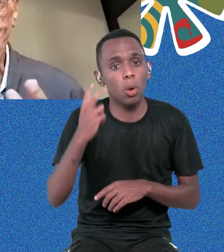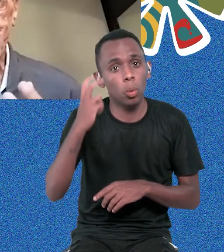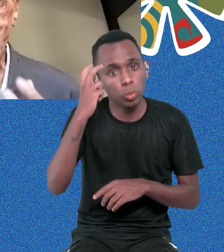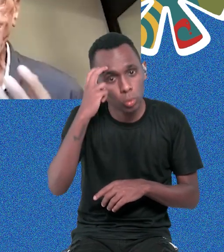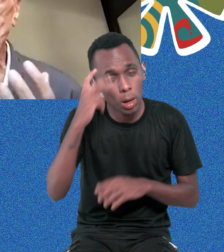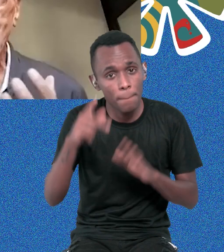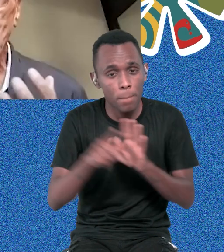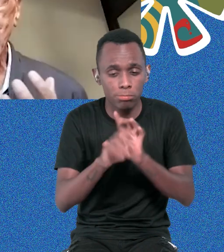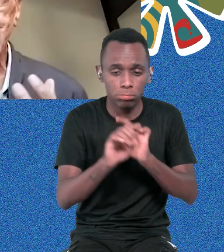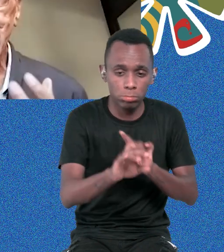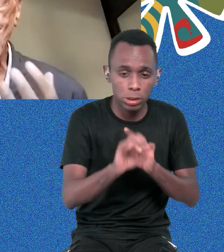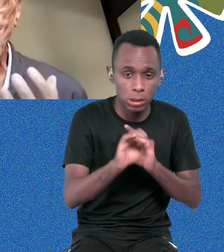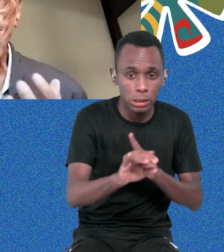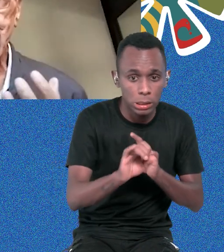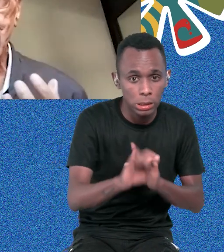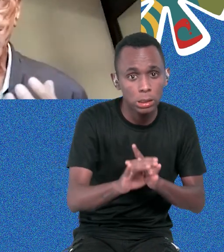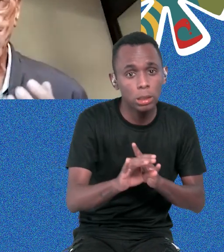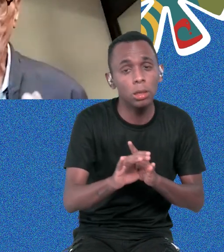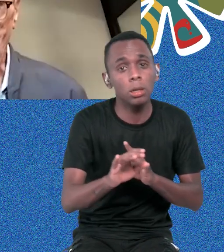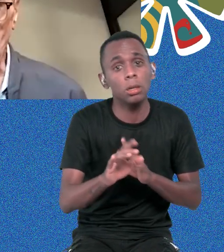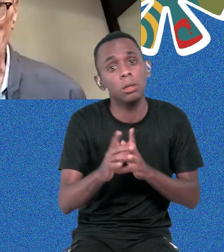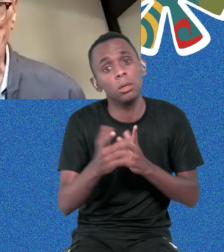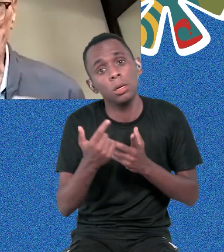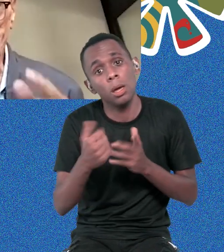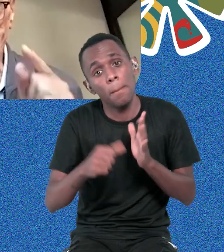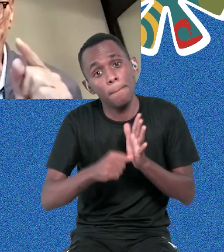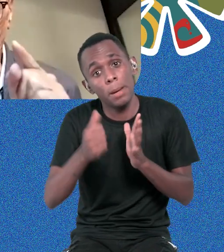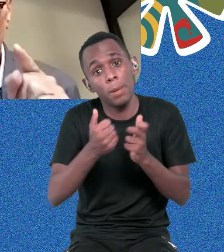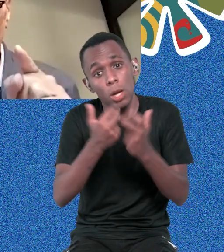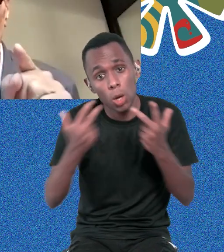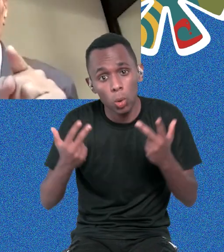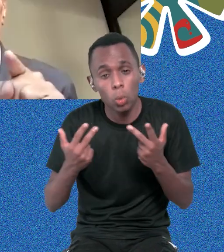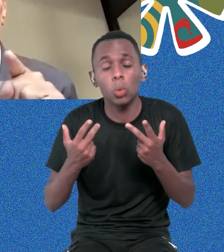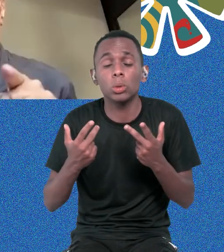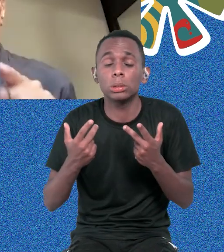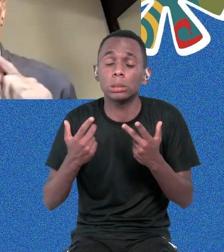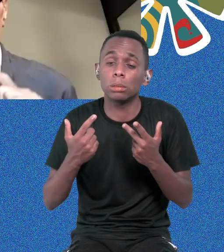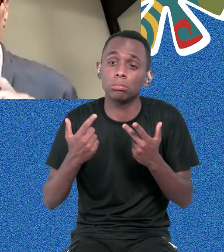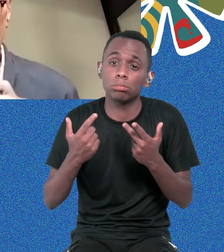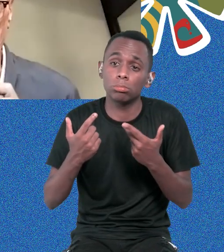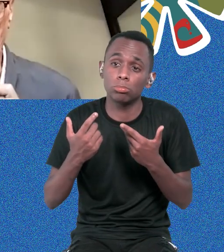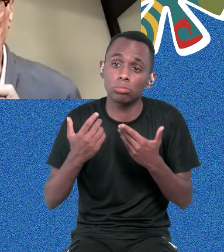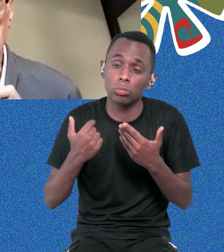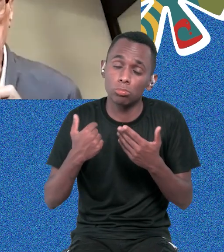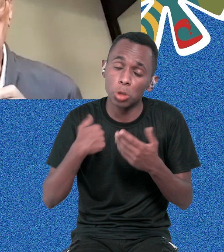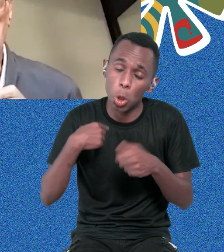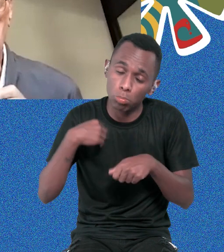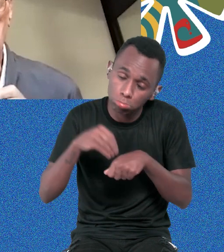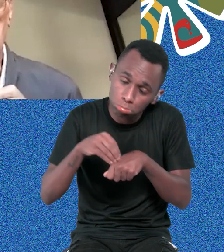culturais, sejam educadoras, educadores? Eu diria, a primeira coisa que você já sugere, Michelle,